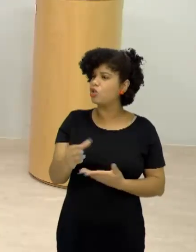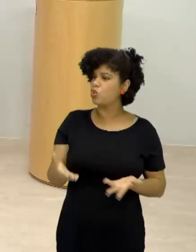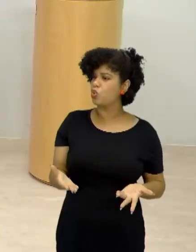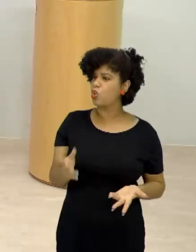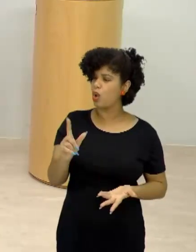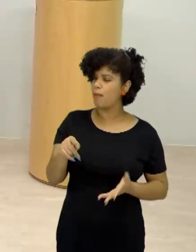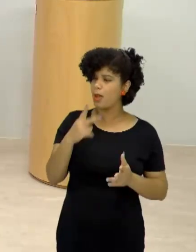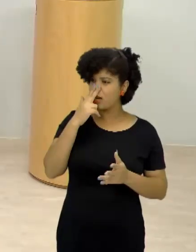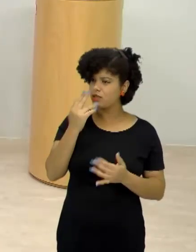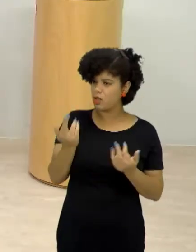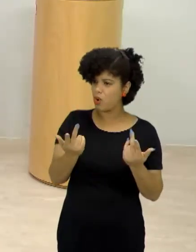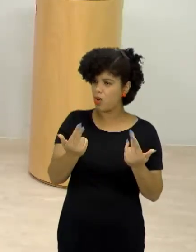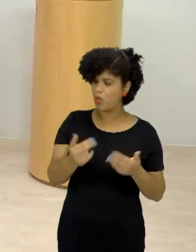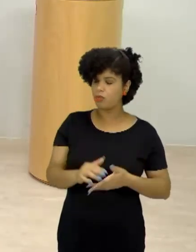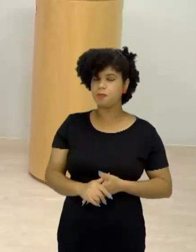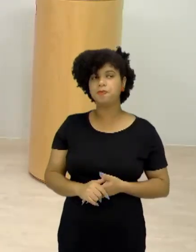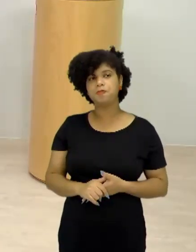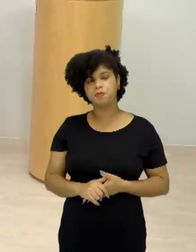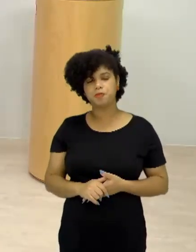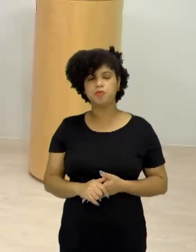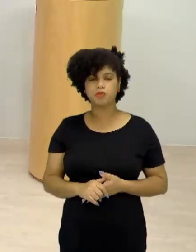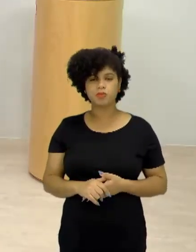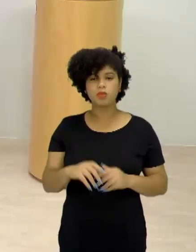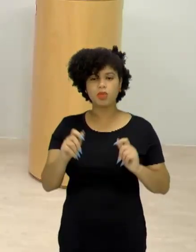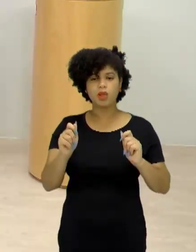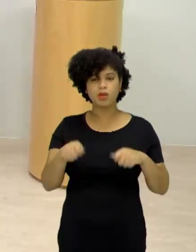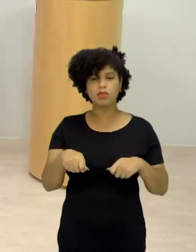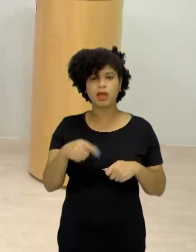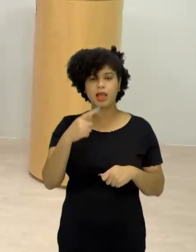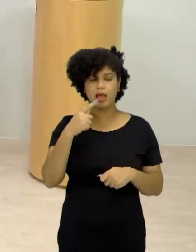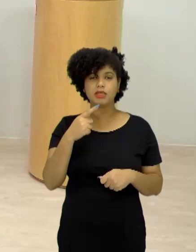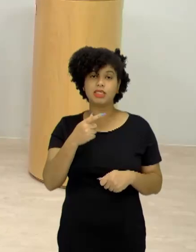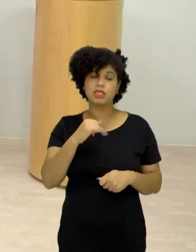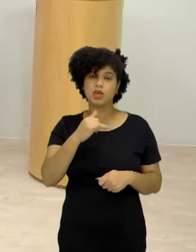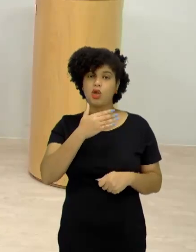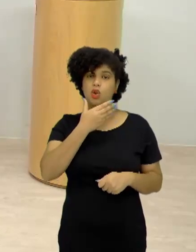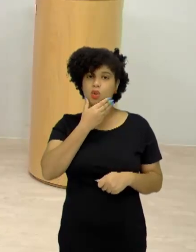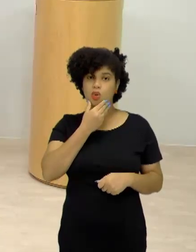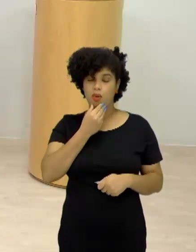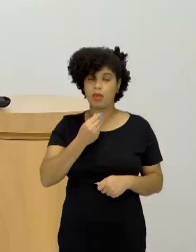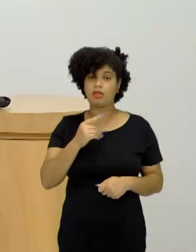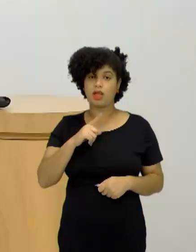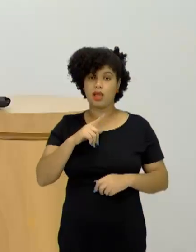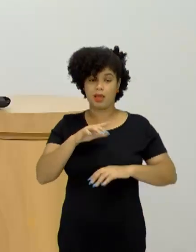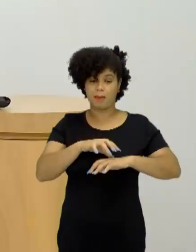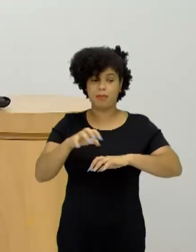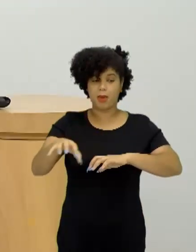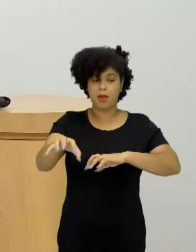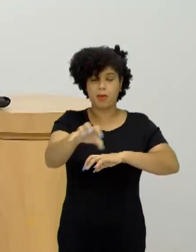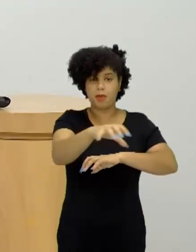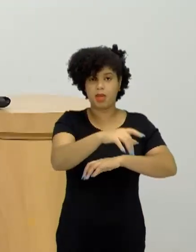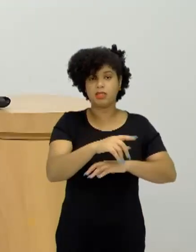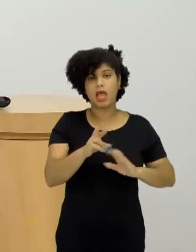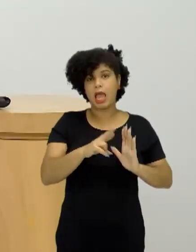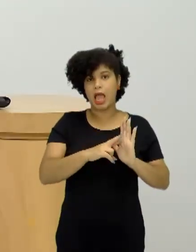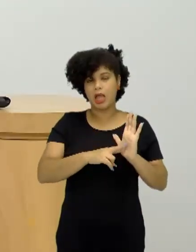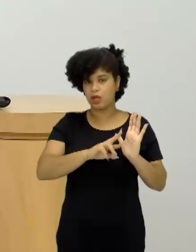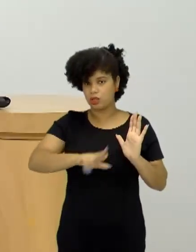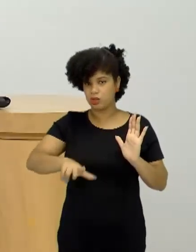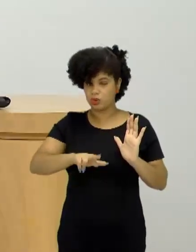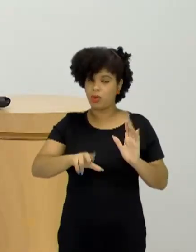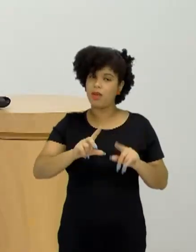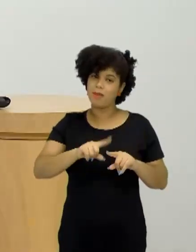repente ele pode se constituir como um imperador. Tá? Isso não é regra, mas